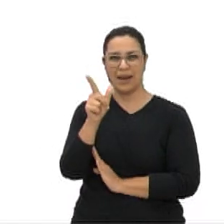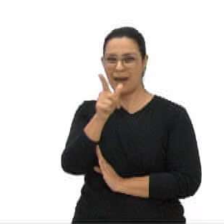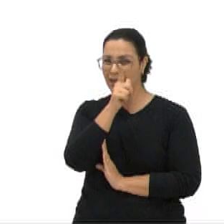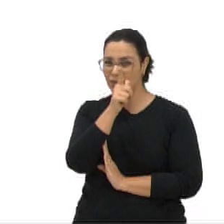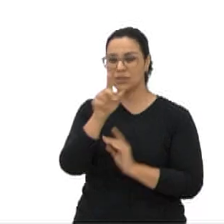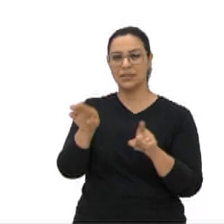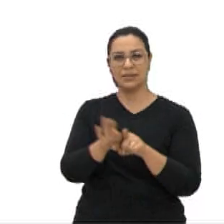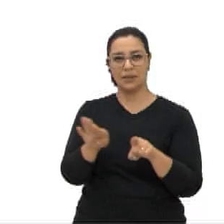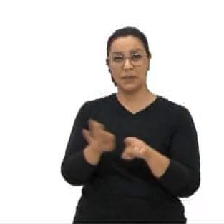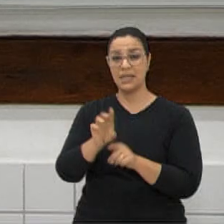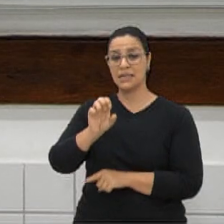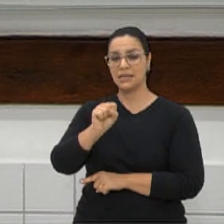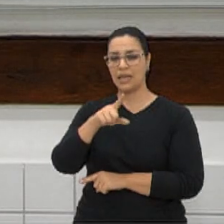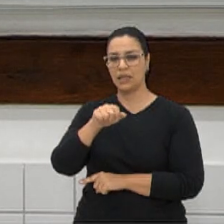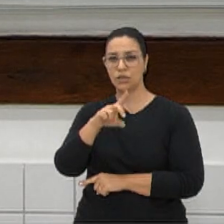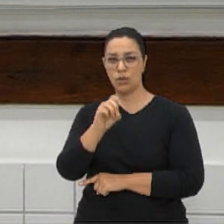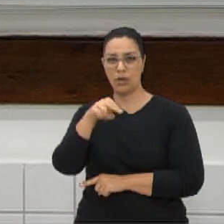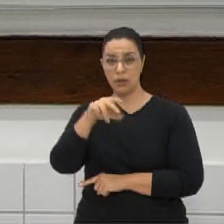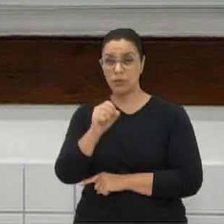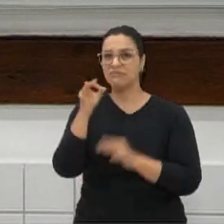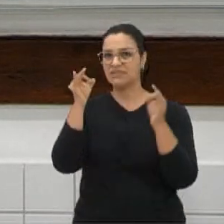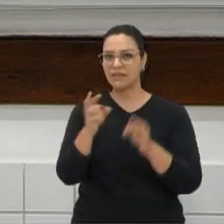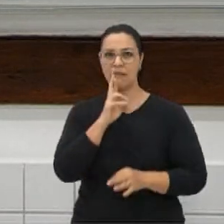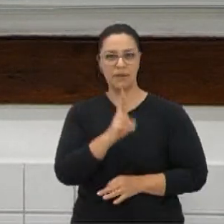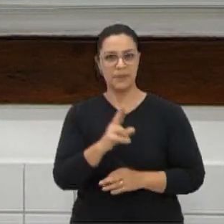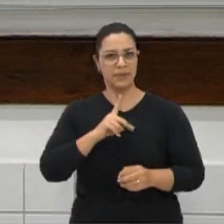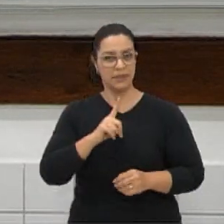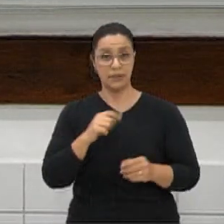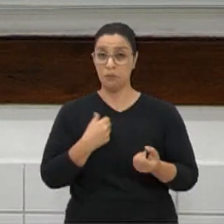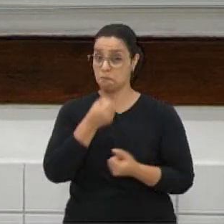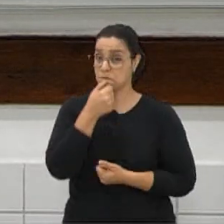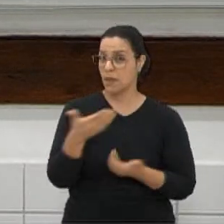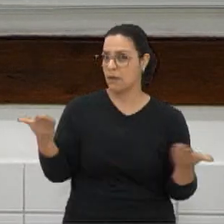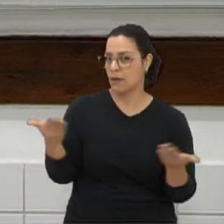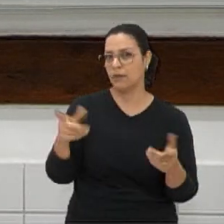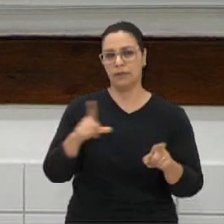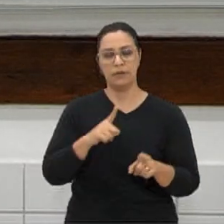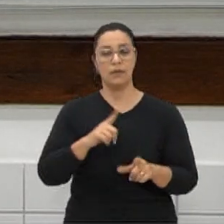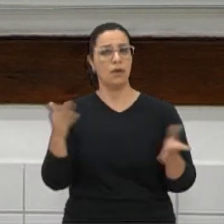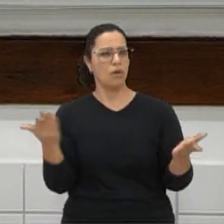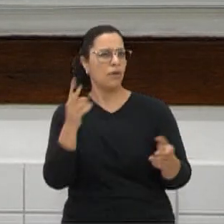saxônicas, latinas e saxônicas, você acertou, tá bom? Tá indo bem até então.